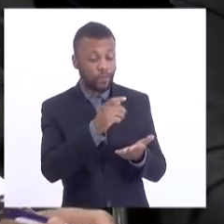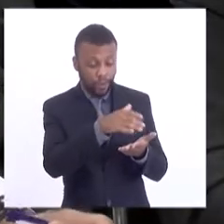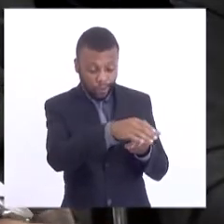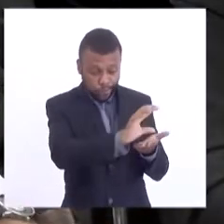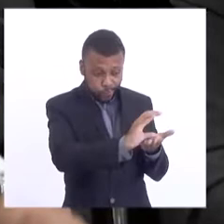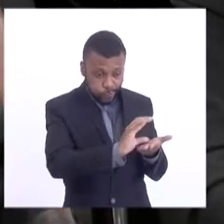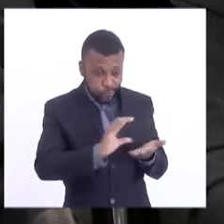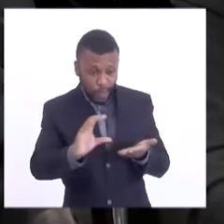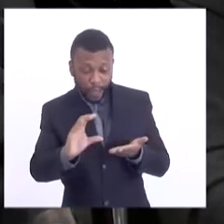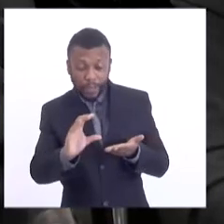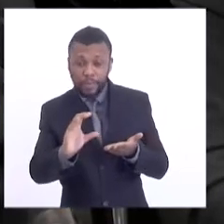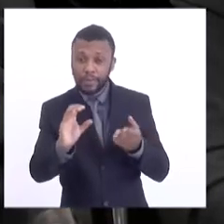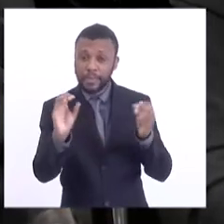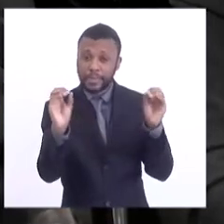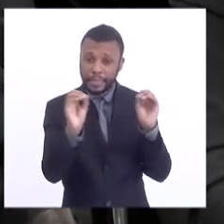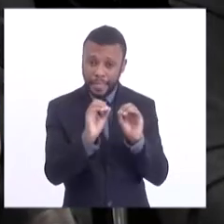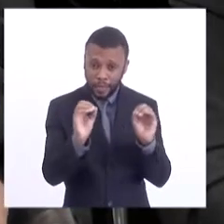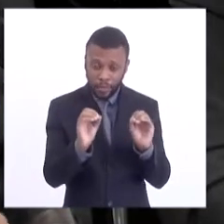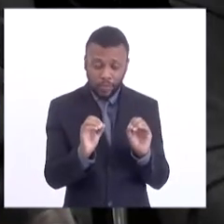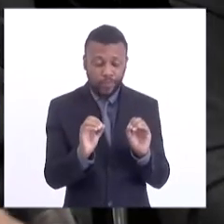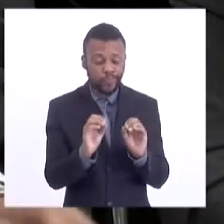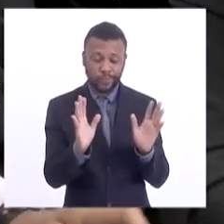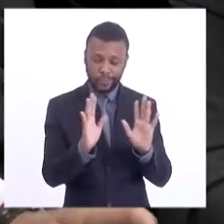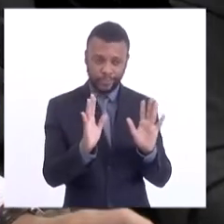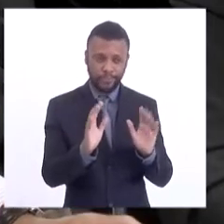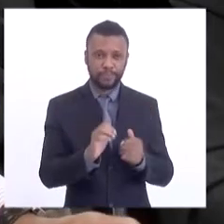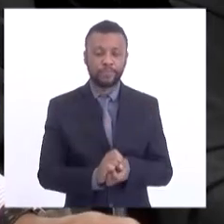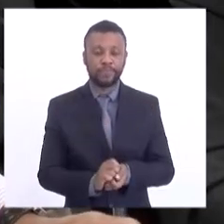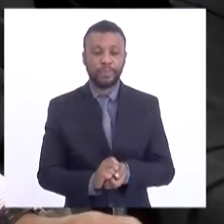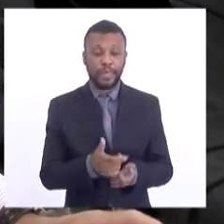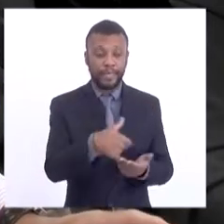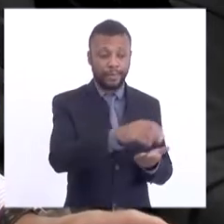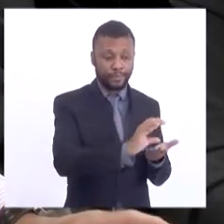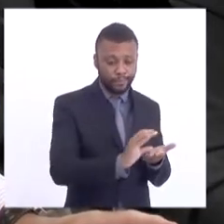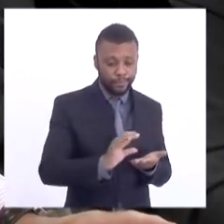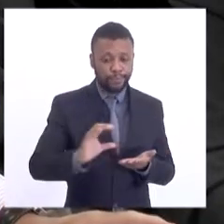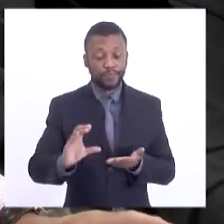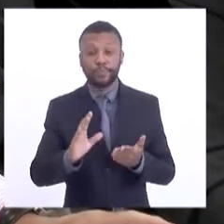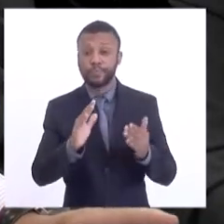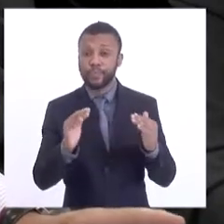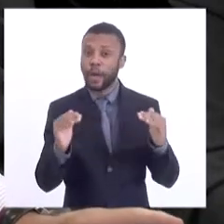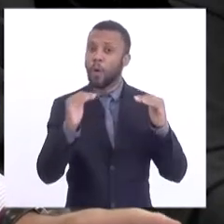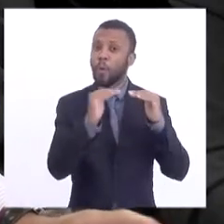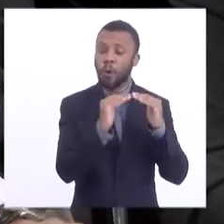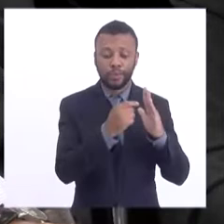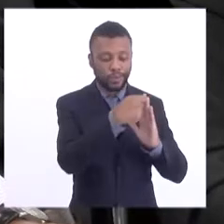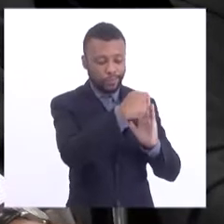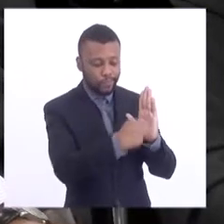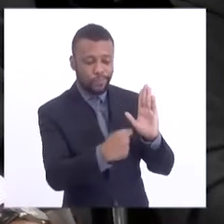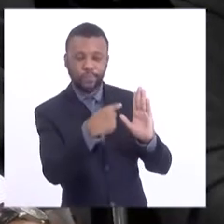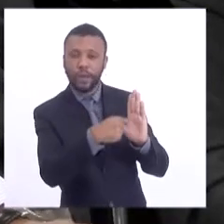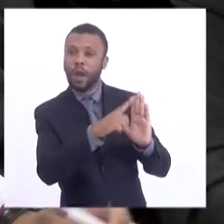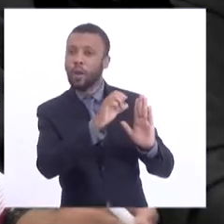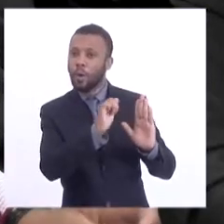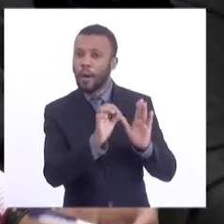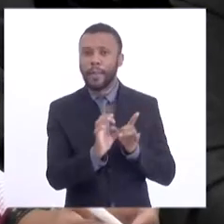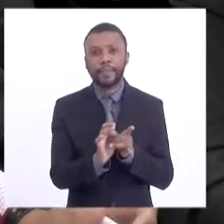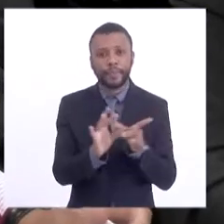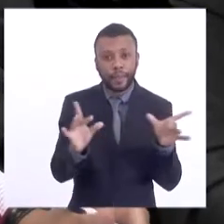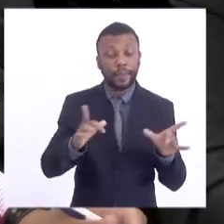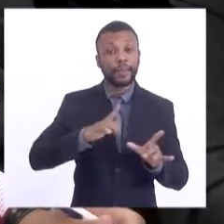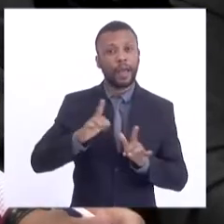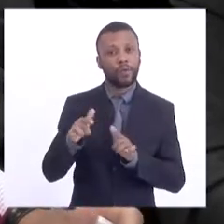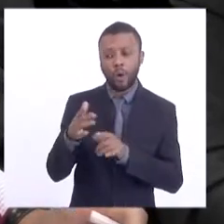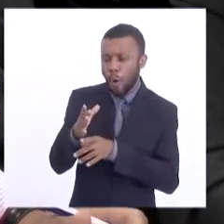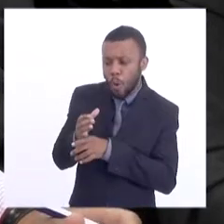repasses não são feitos Ou melhor não deixam de ser feitos de acordo com calor permite que que eu quero dizer existem ações